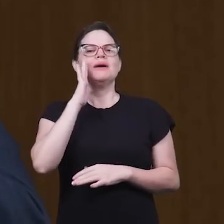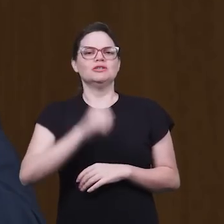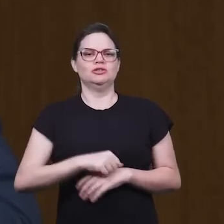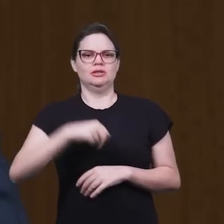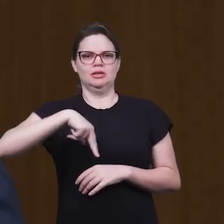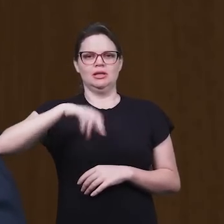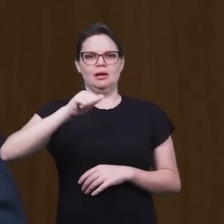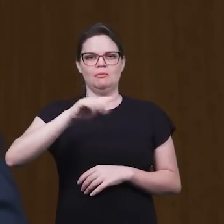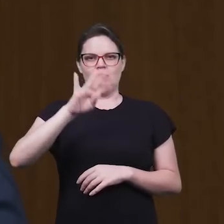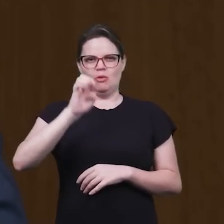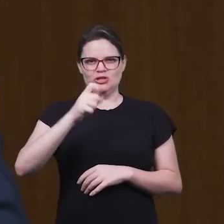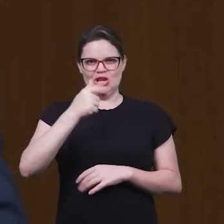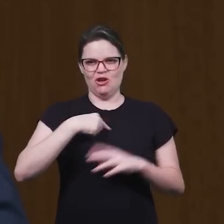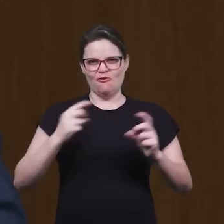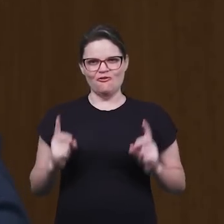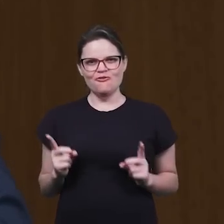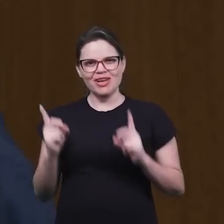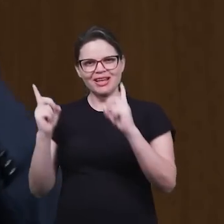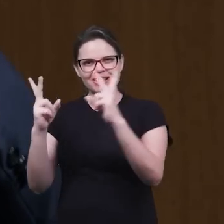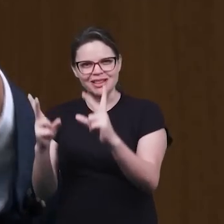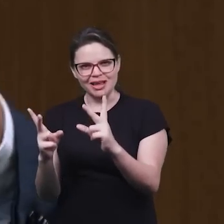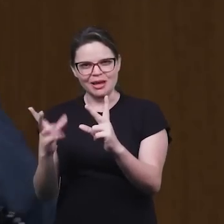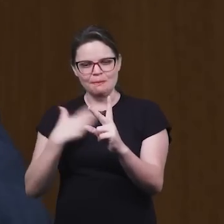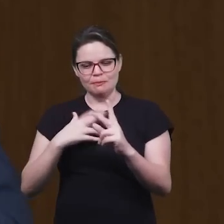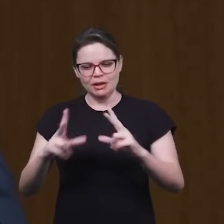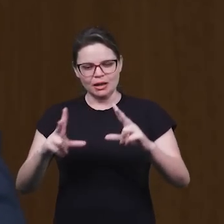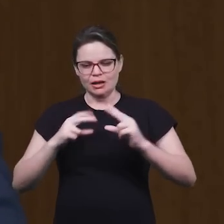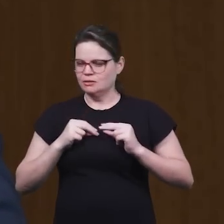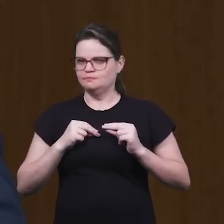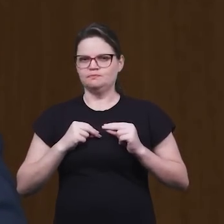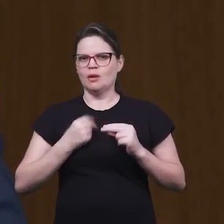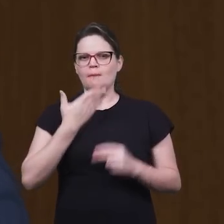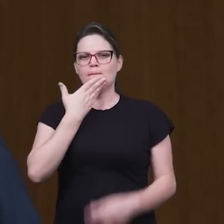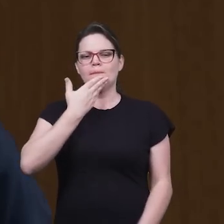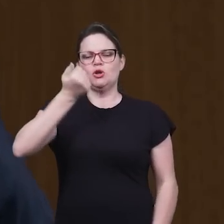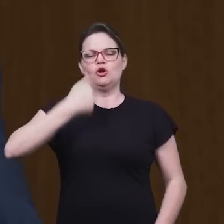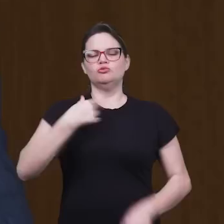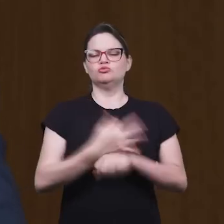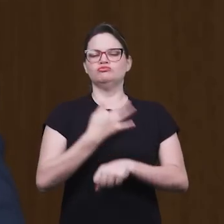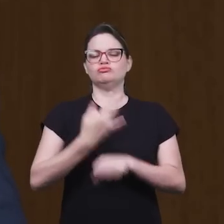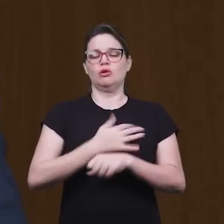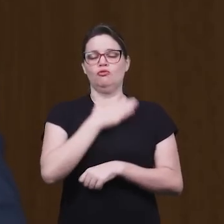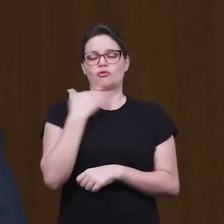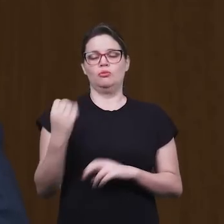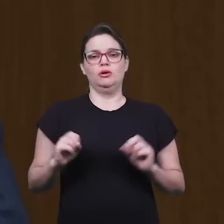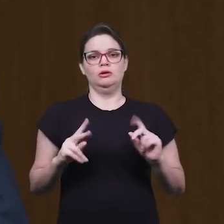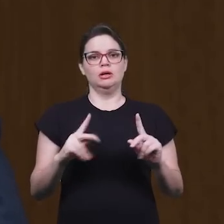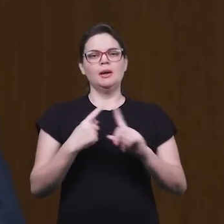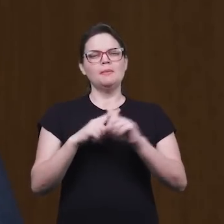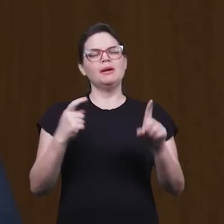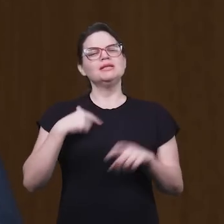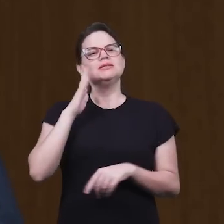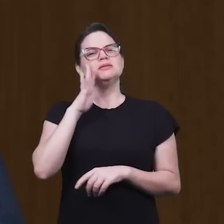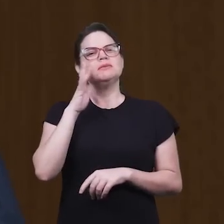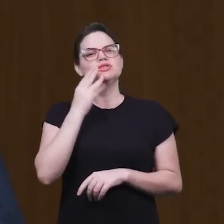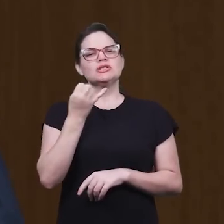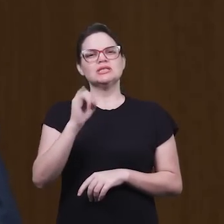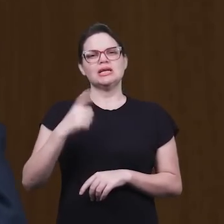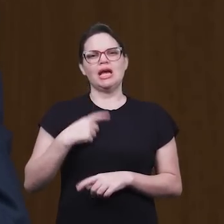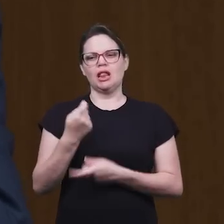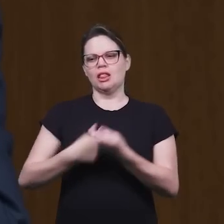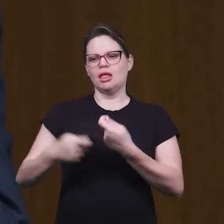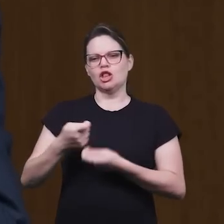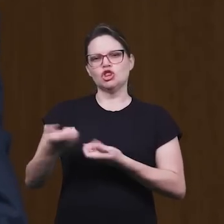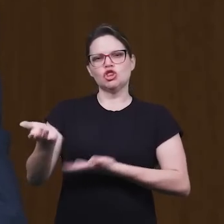que viver sem a vinha. Suponhamos que ele negociasse a vinha, a herança. Como é que ele ia viver? Como